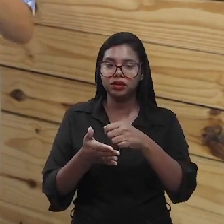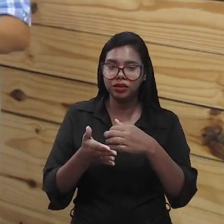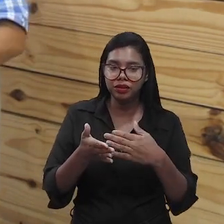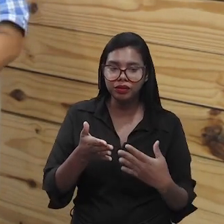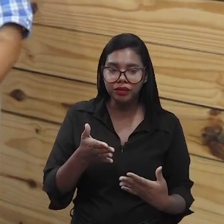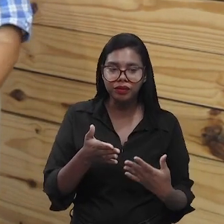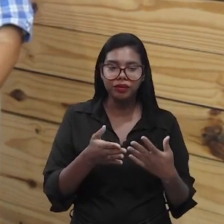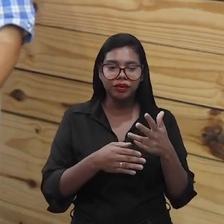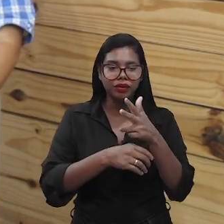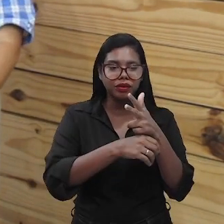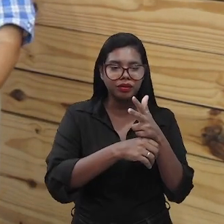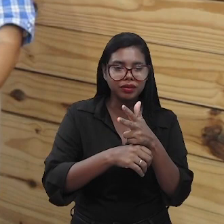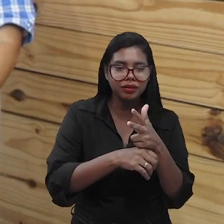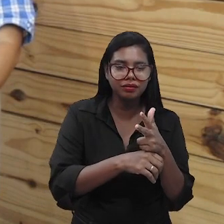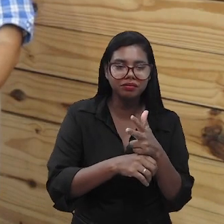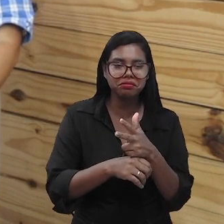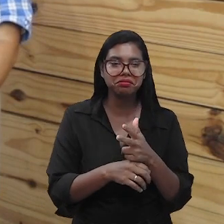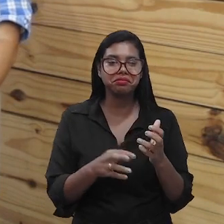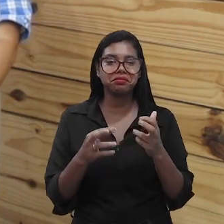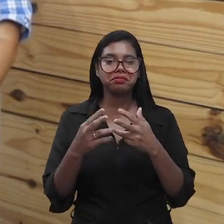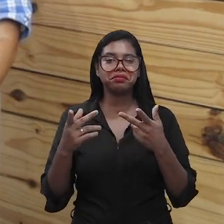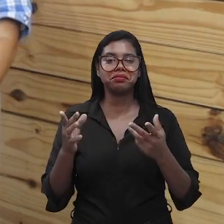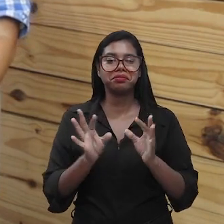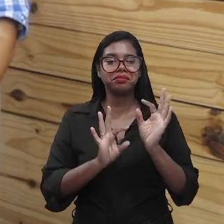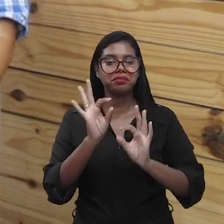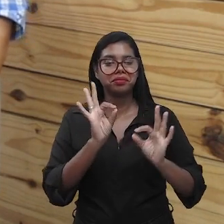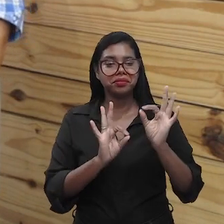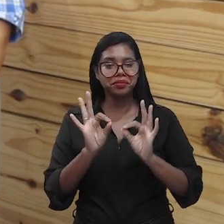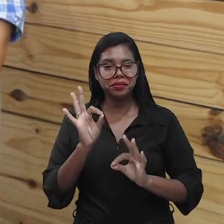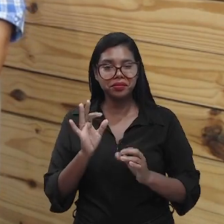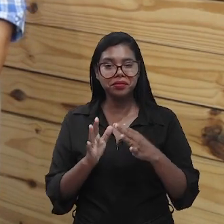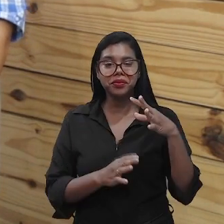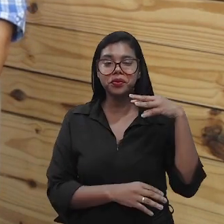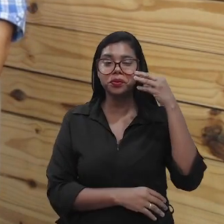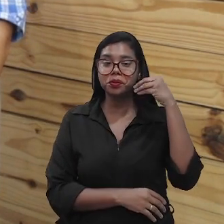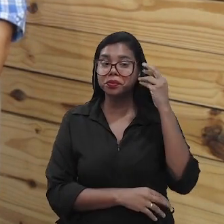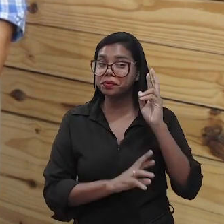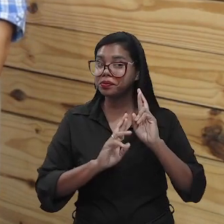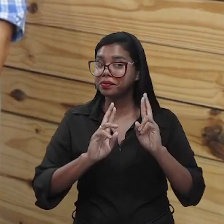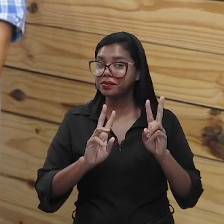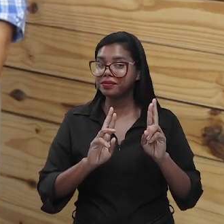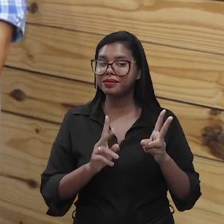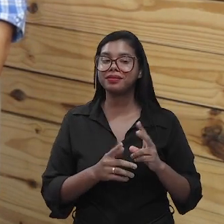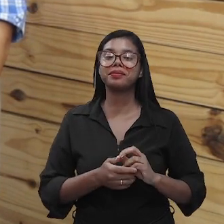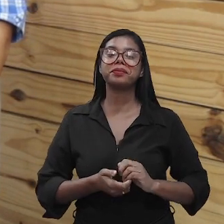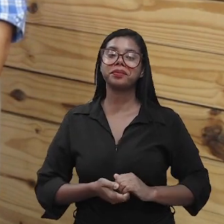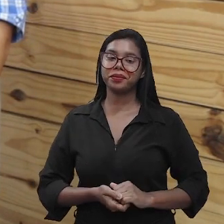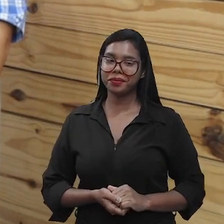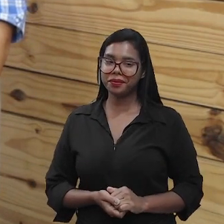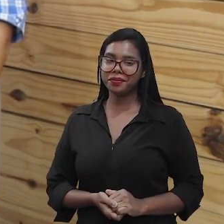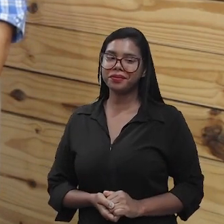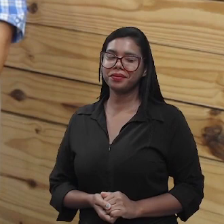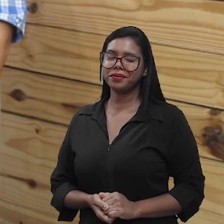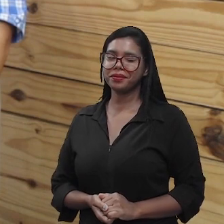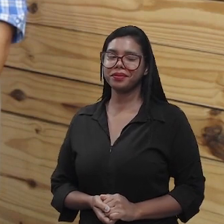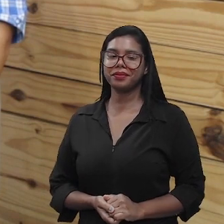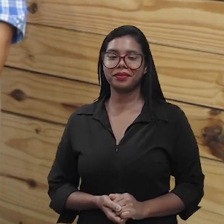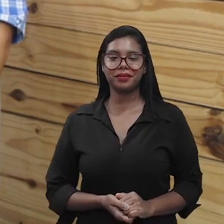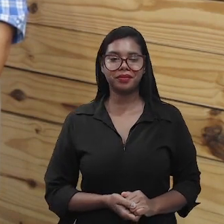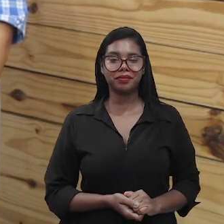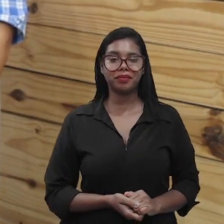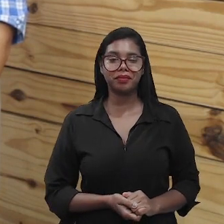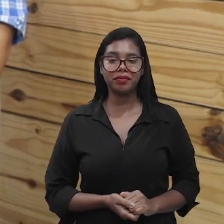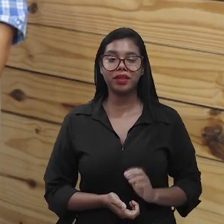fiz toda a produção, e é uma experiência totalmente diferente. Por exemplo, em Emílio, eu tive consciência de